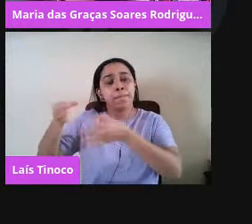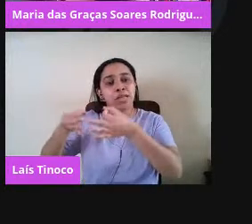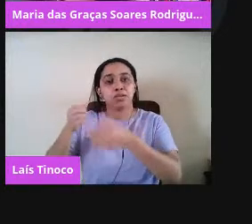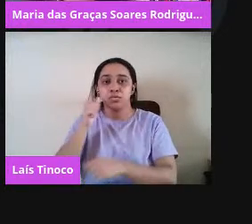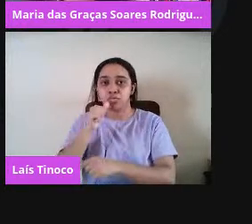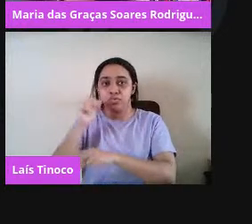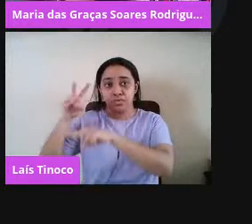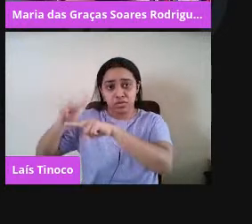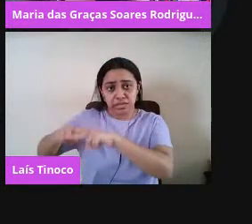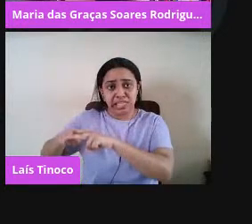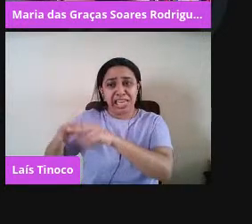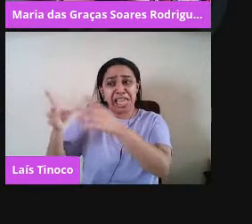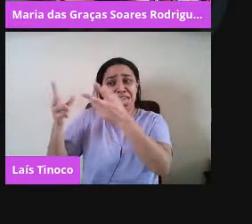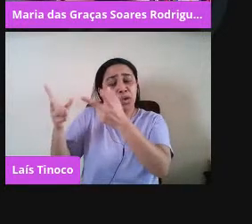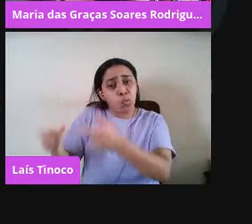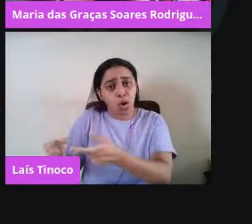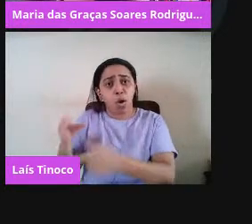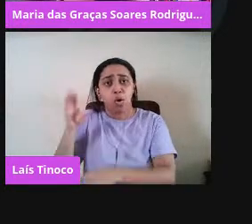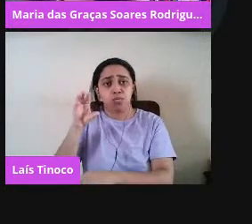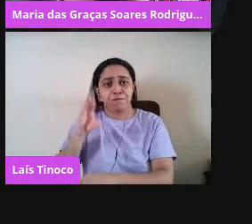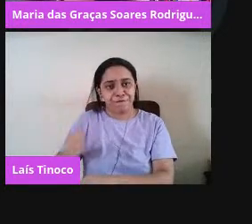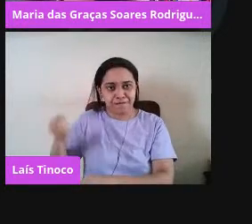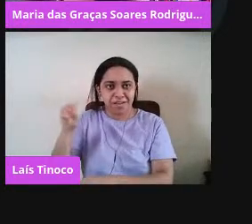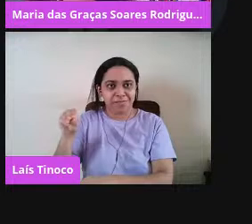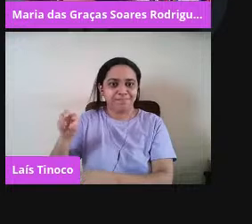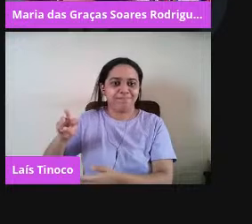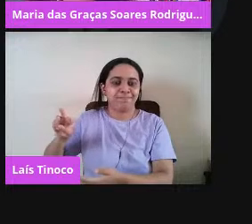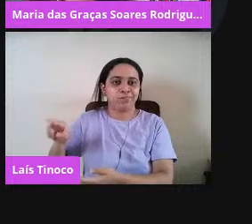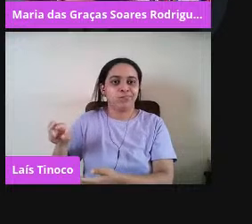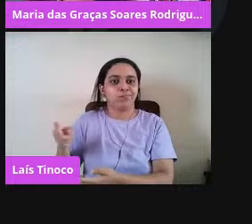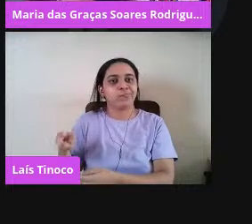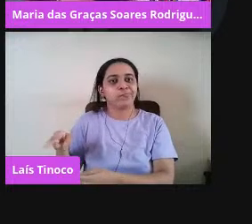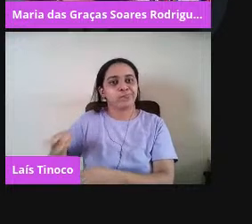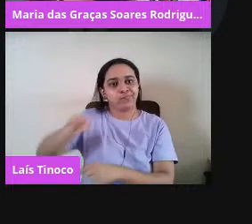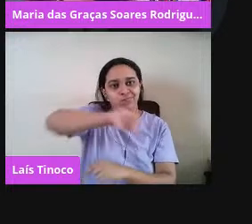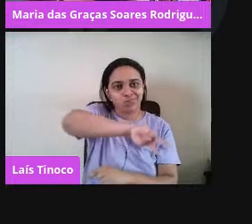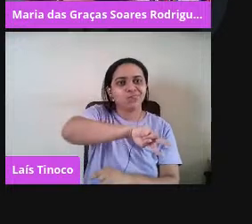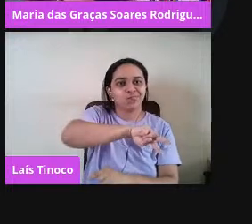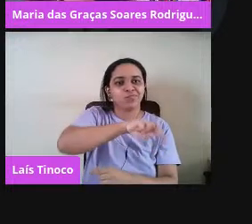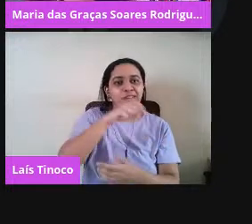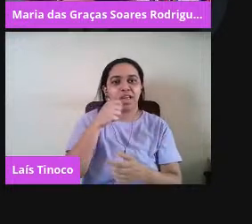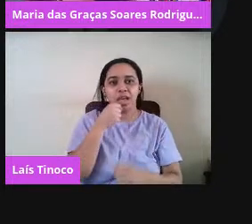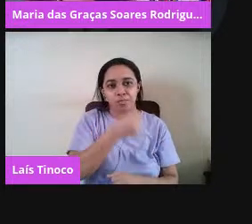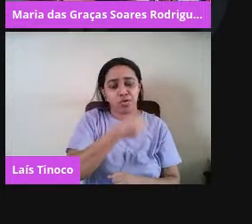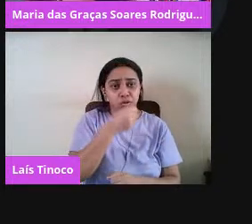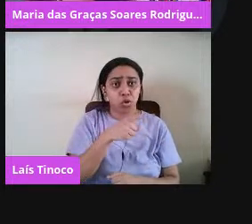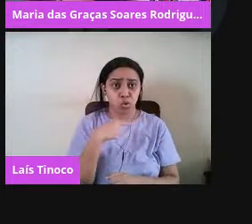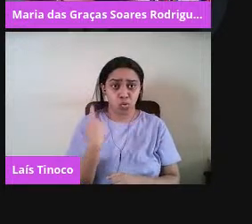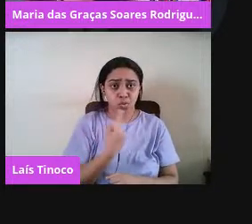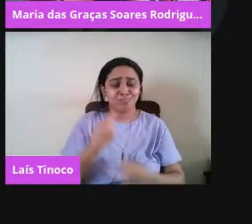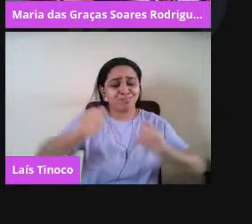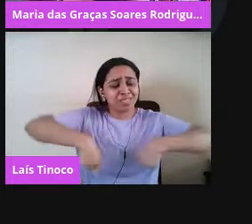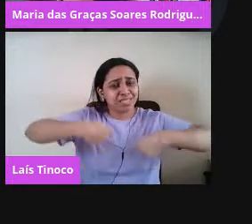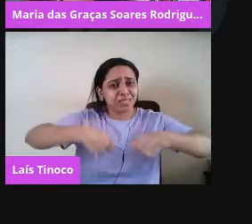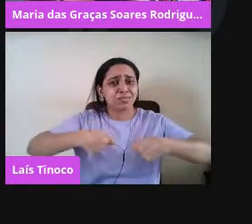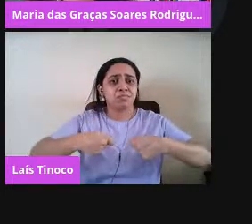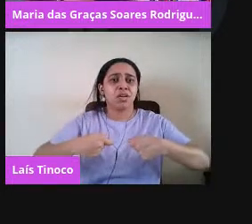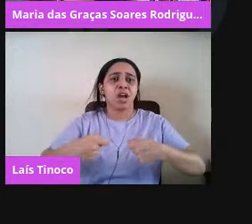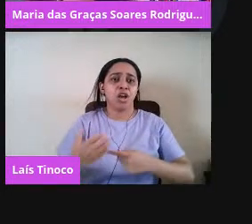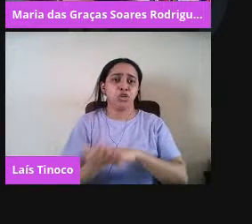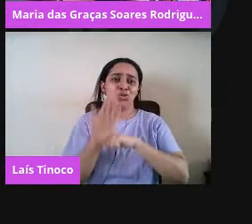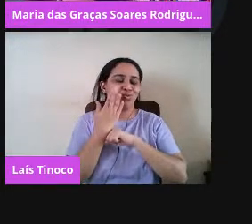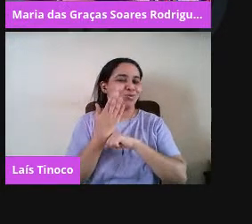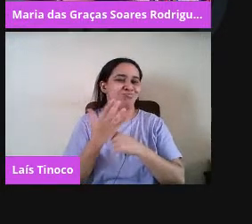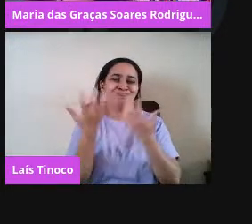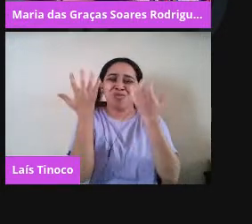literis da matéria a seguir. A gente precisa de um socorro. A gente não aguenta mais tanta humilhação. Estamos pagando